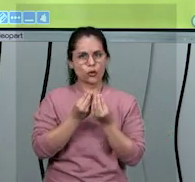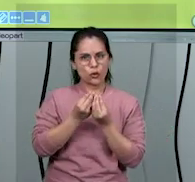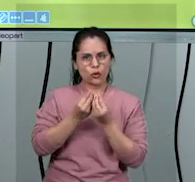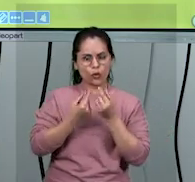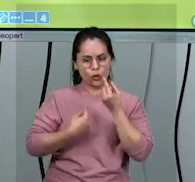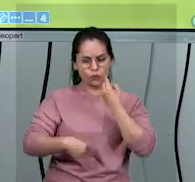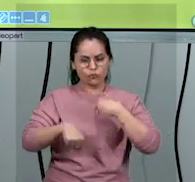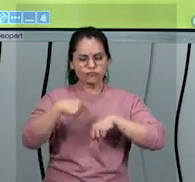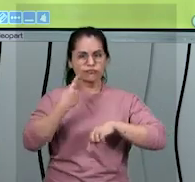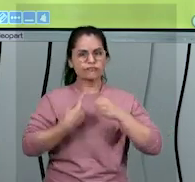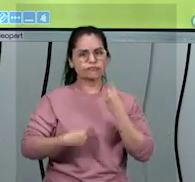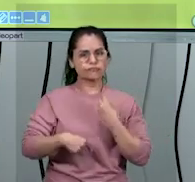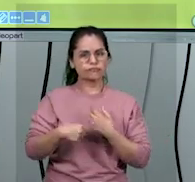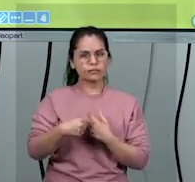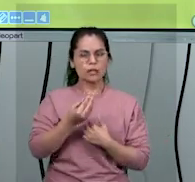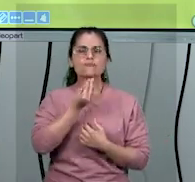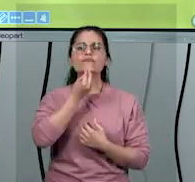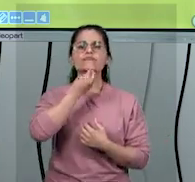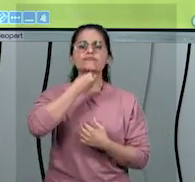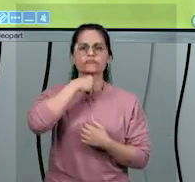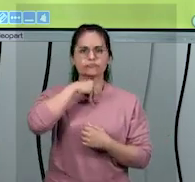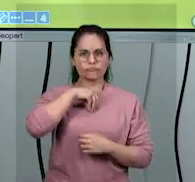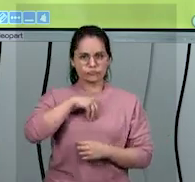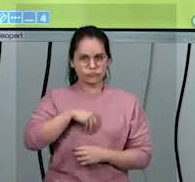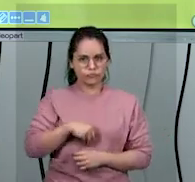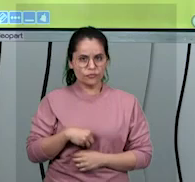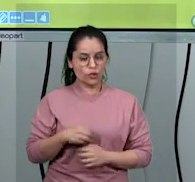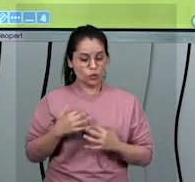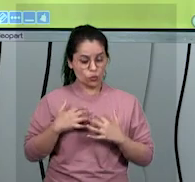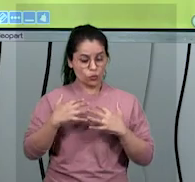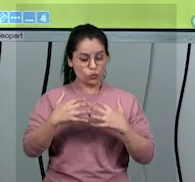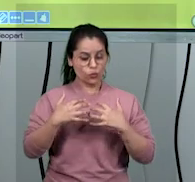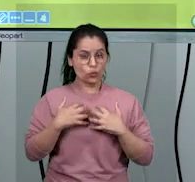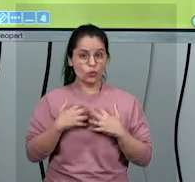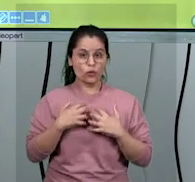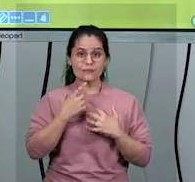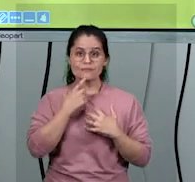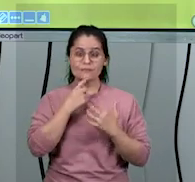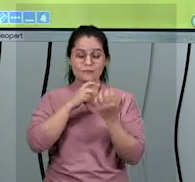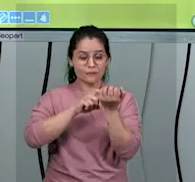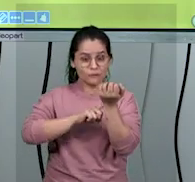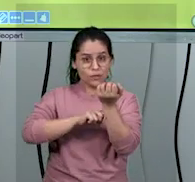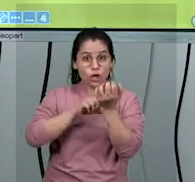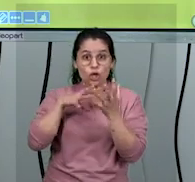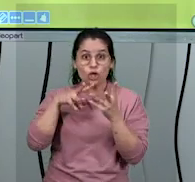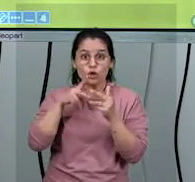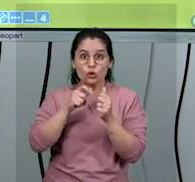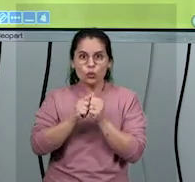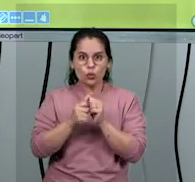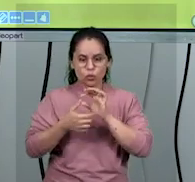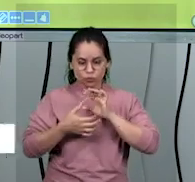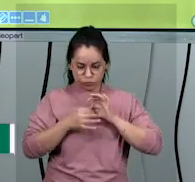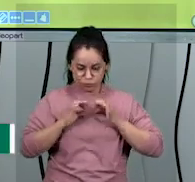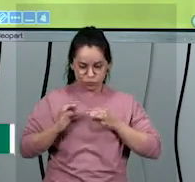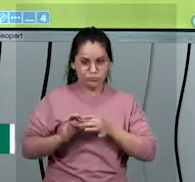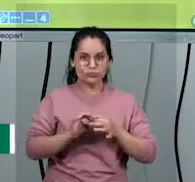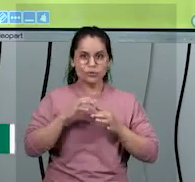sistemas digestivo, respiratório e circulatório. E tudo se conecta com tudo no nosso